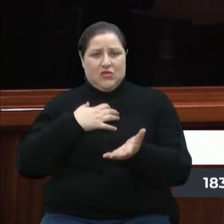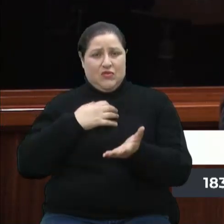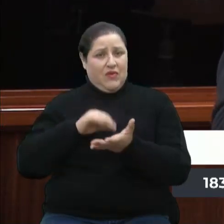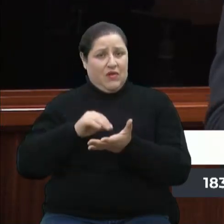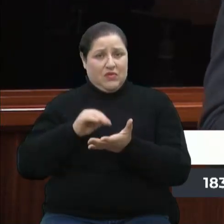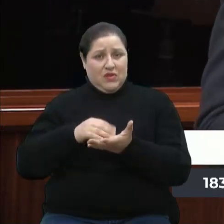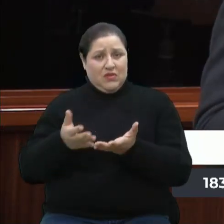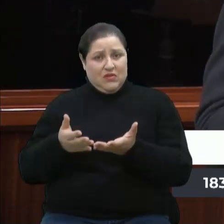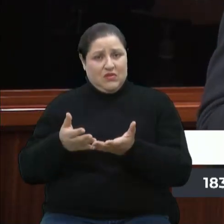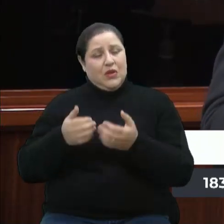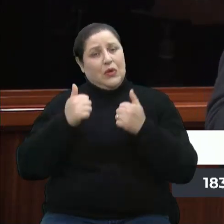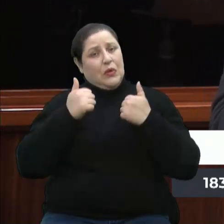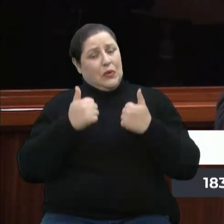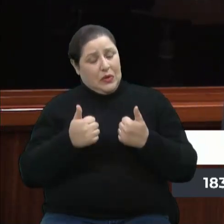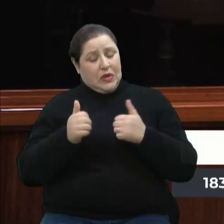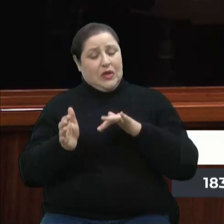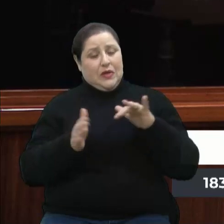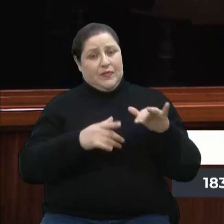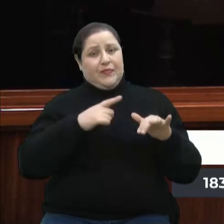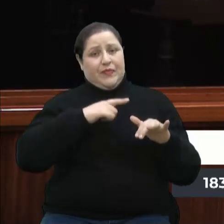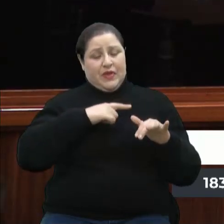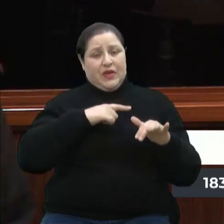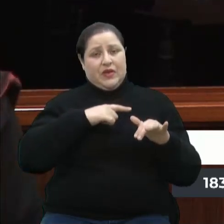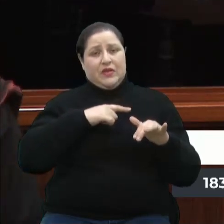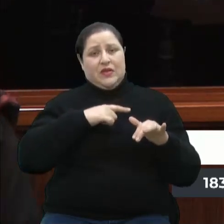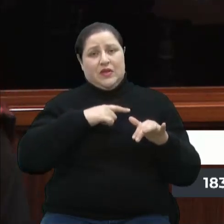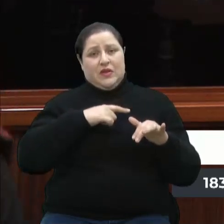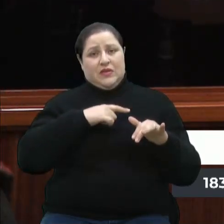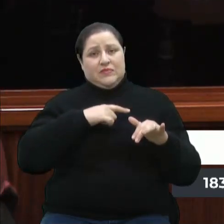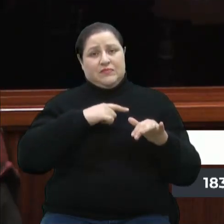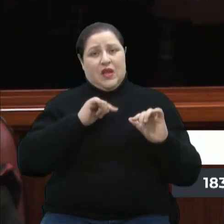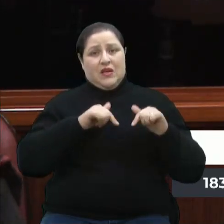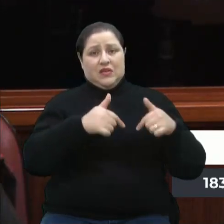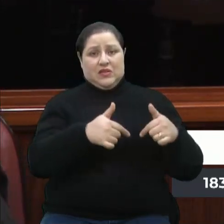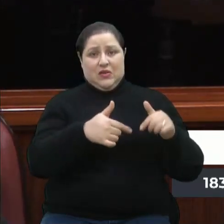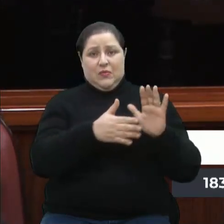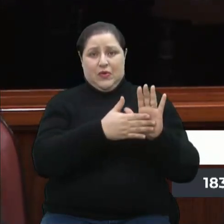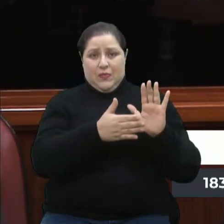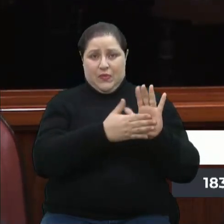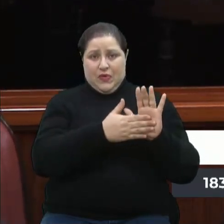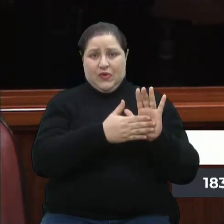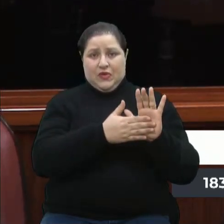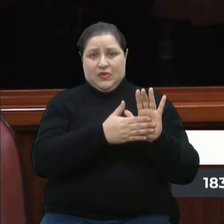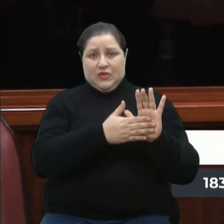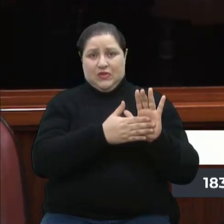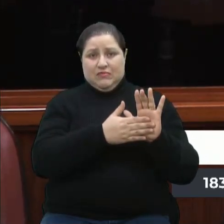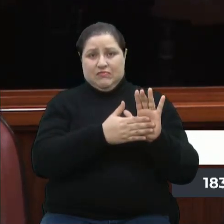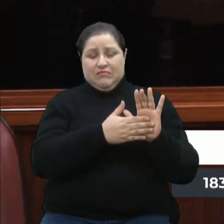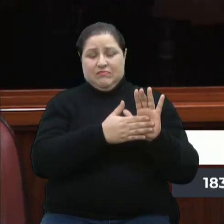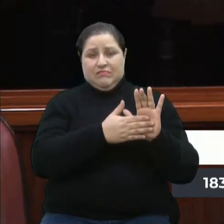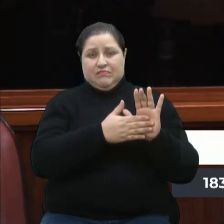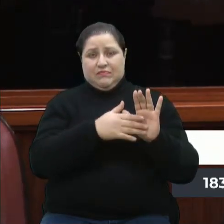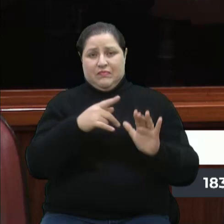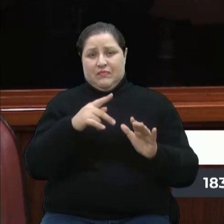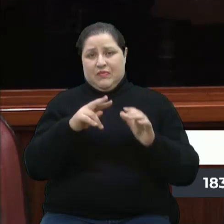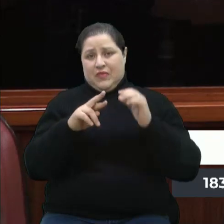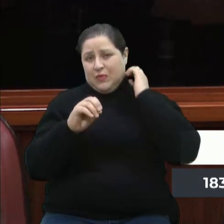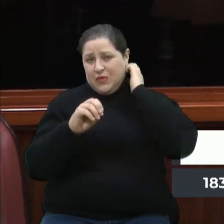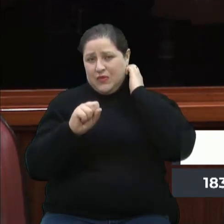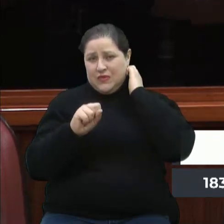Então, tudo bem, se faz uma medida proselitista, destaco, eu defendo, né, que o valor